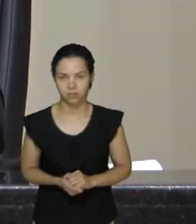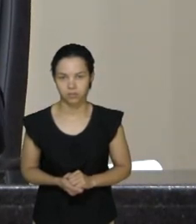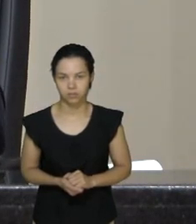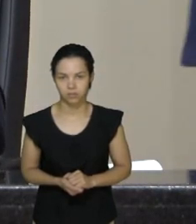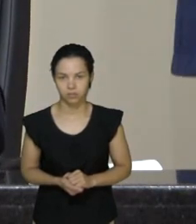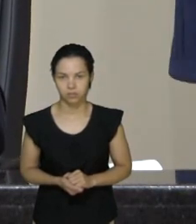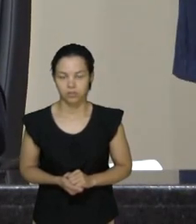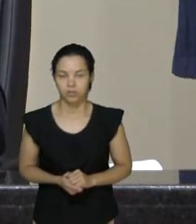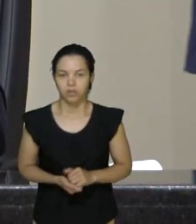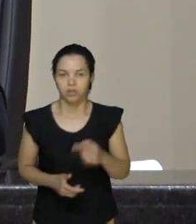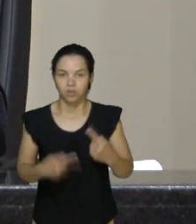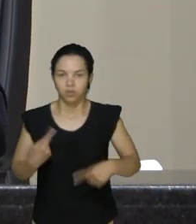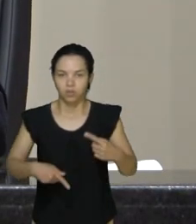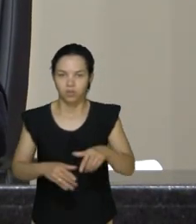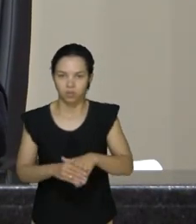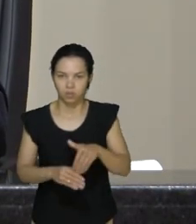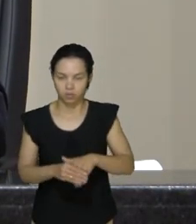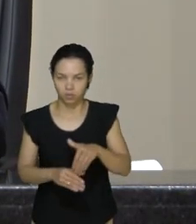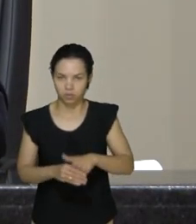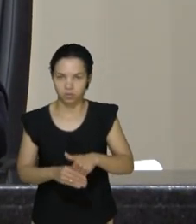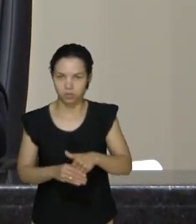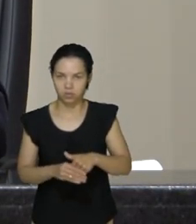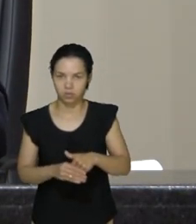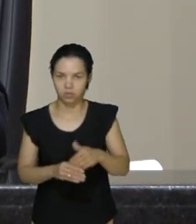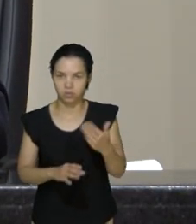Discussão e votação em turno único, mensagem de veto